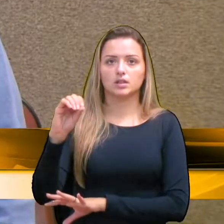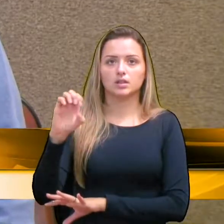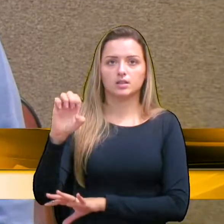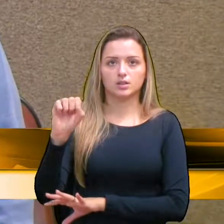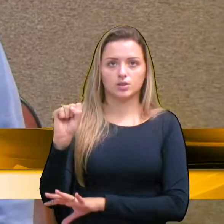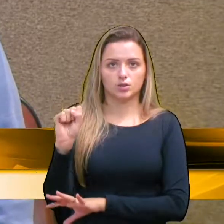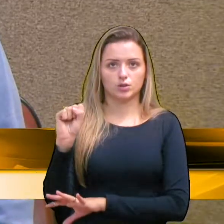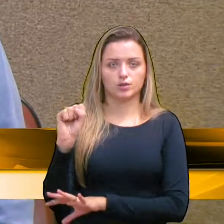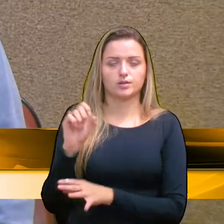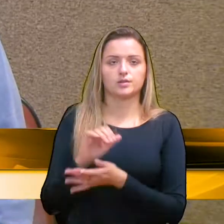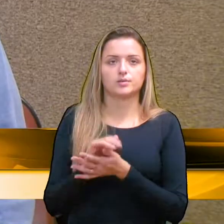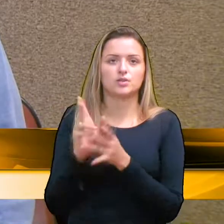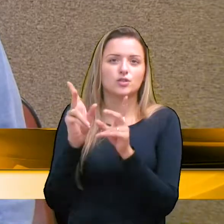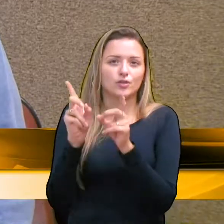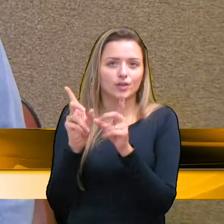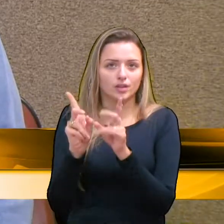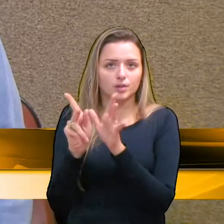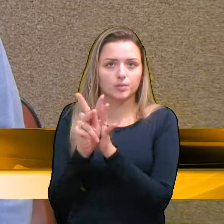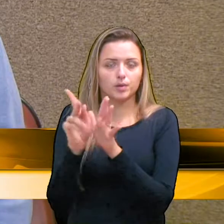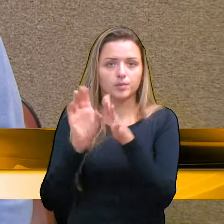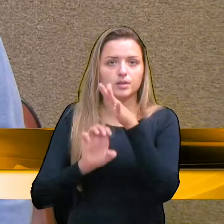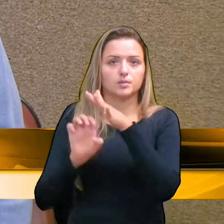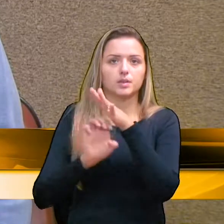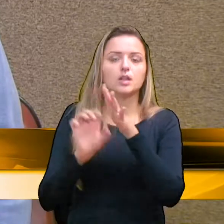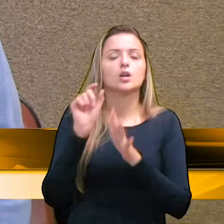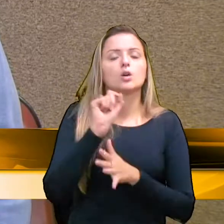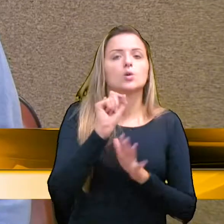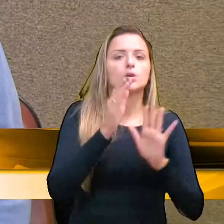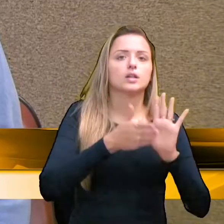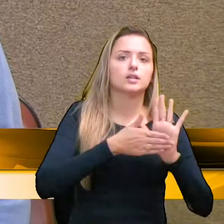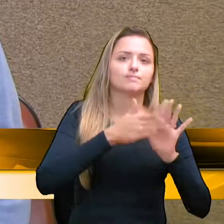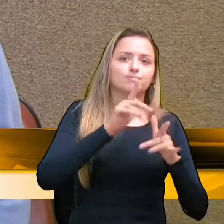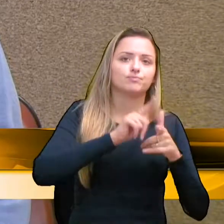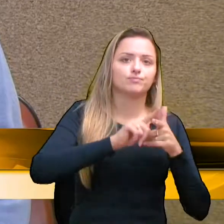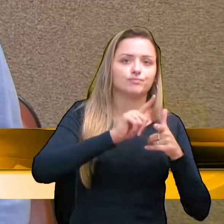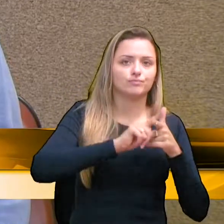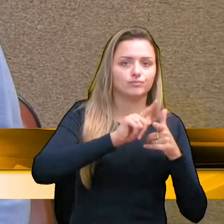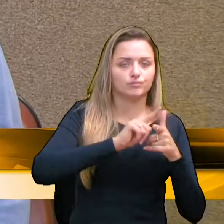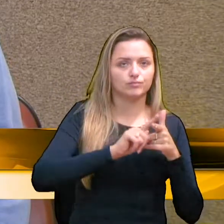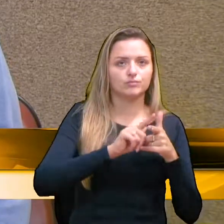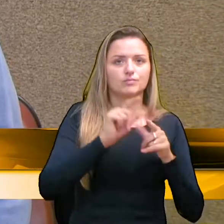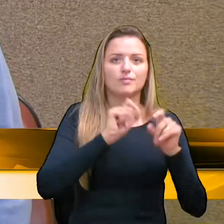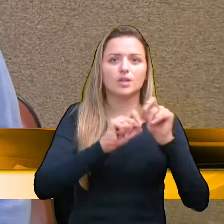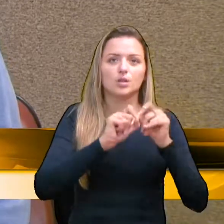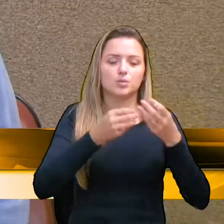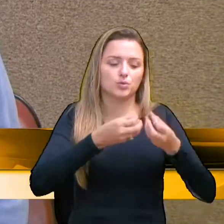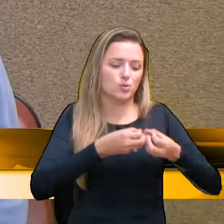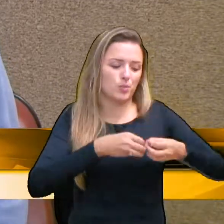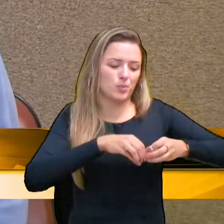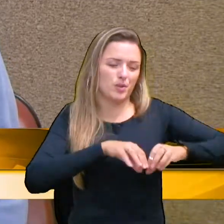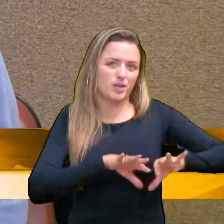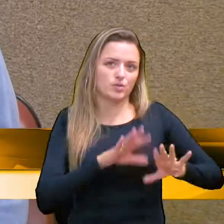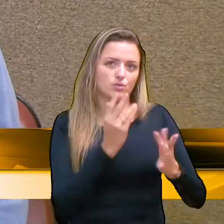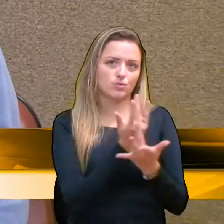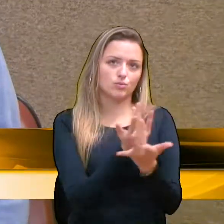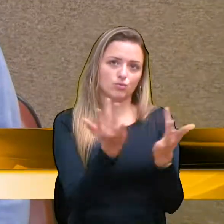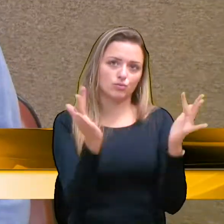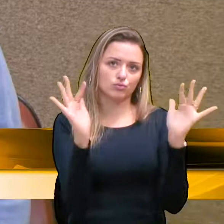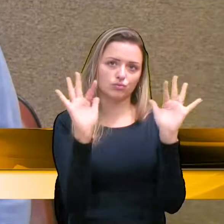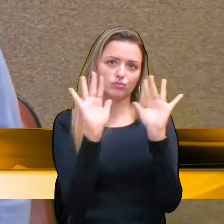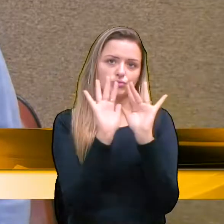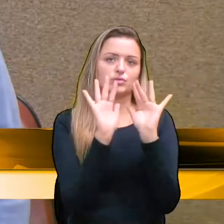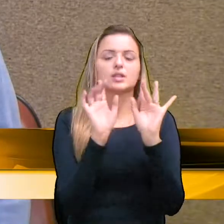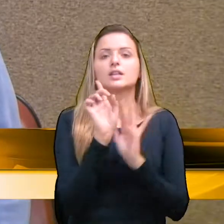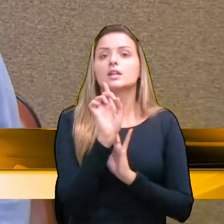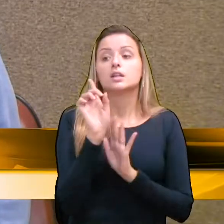meio à extensa consideração no que tange a problemática que envolve a degradação do meio ambiente, não desconhecido